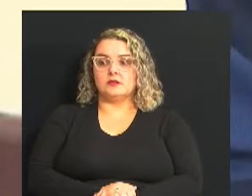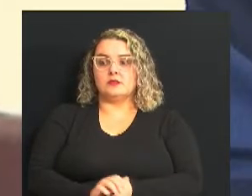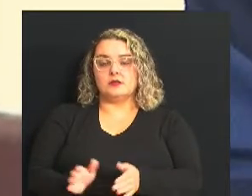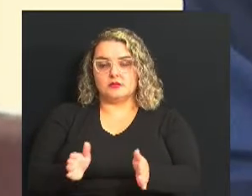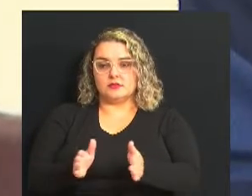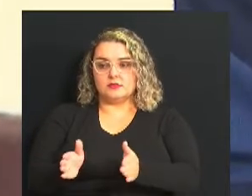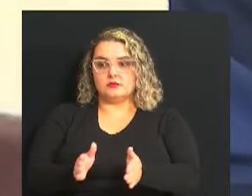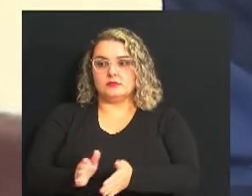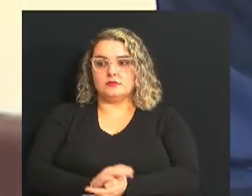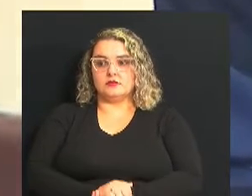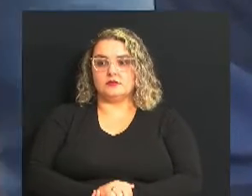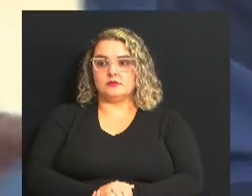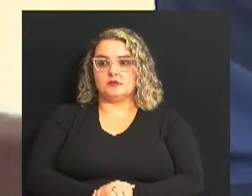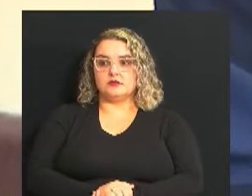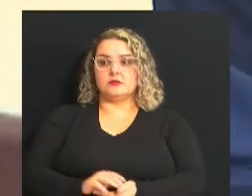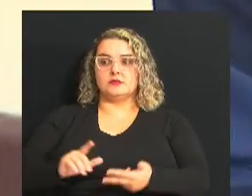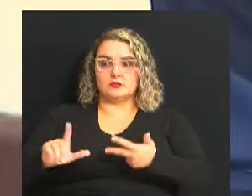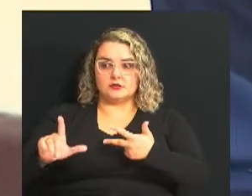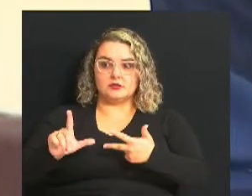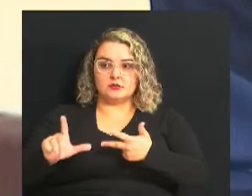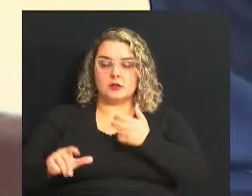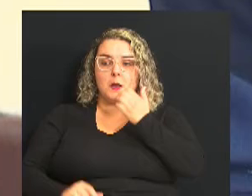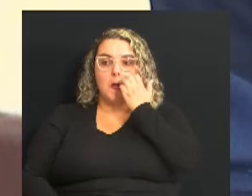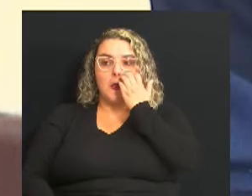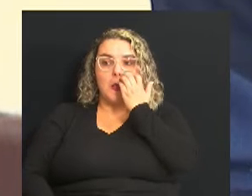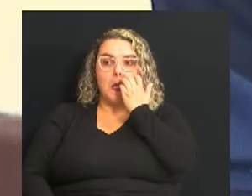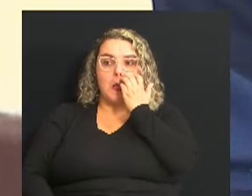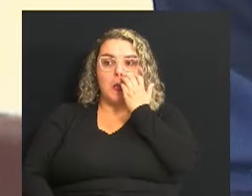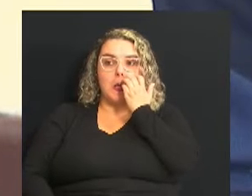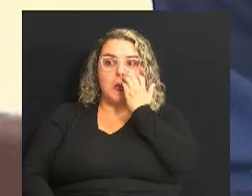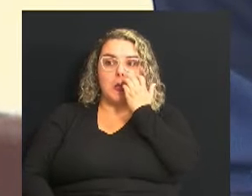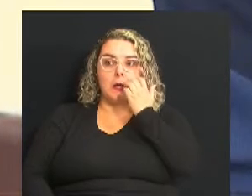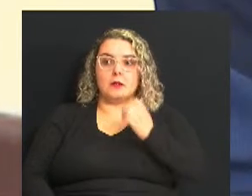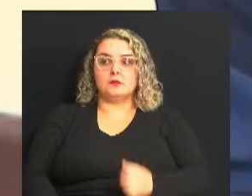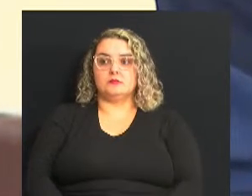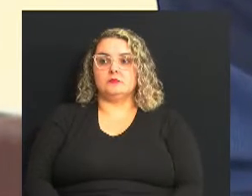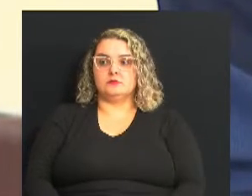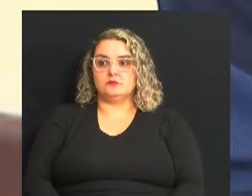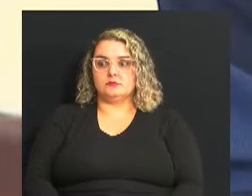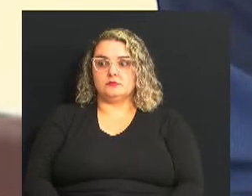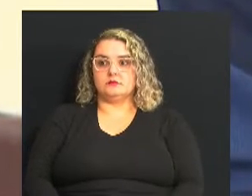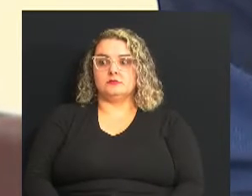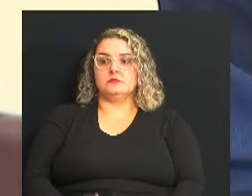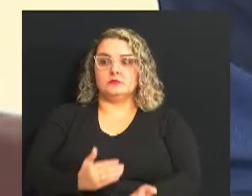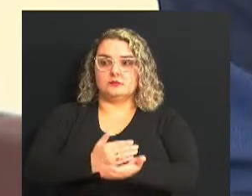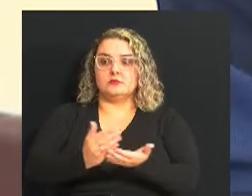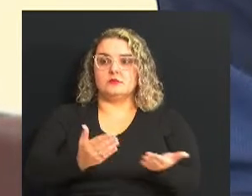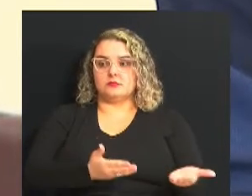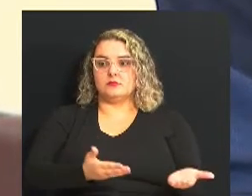nessa legislatura, E vou iniciar a apresentação aqui,